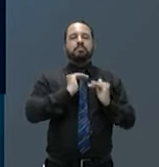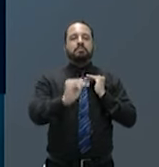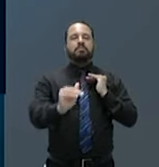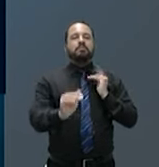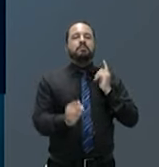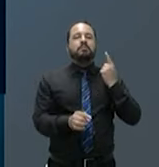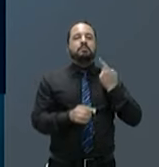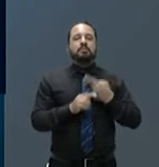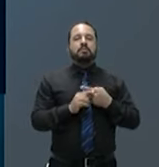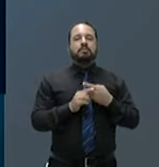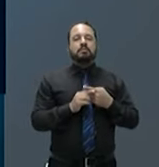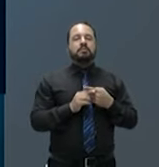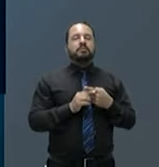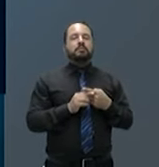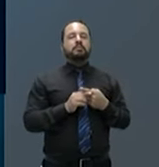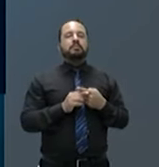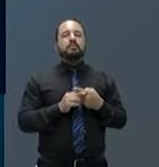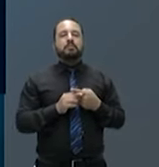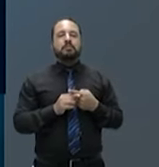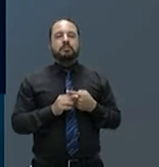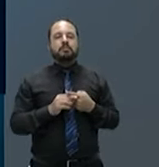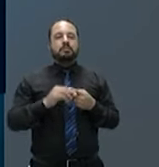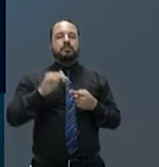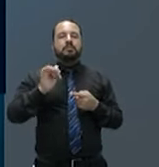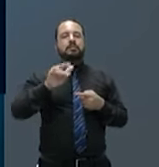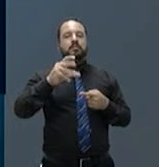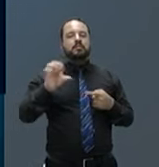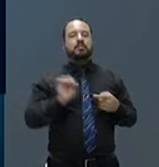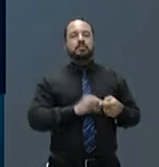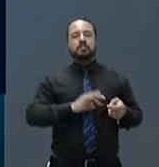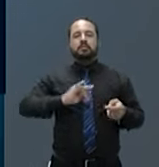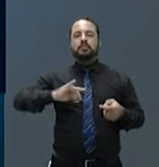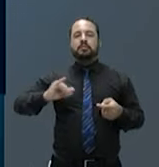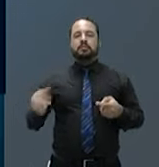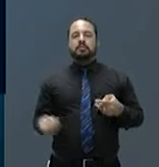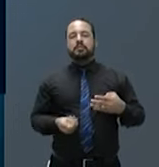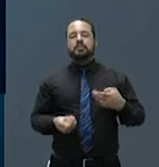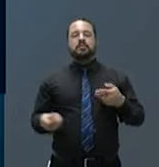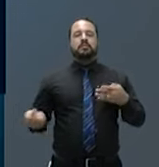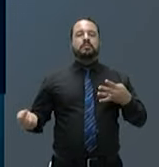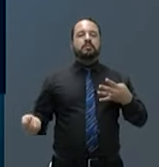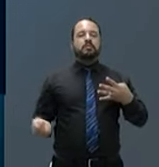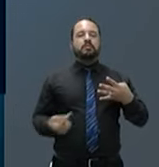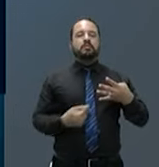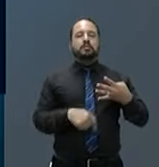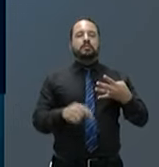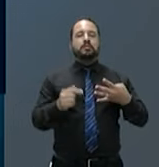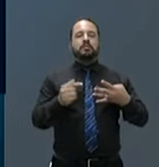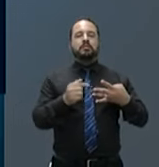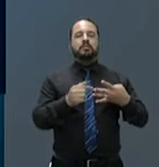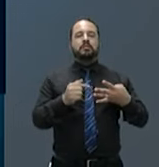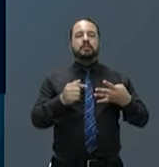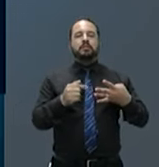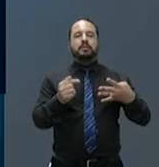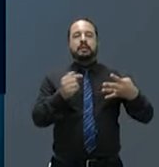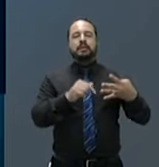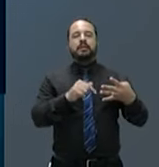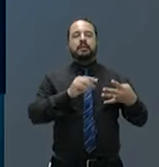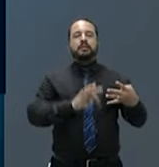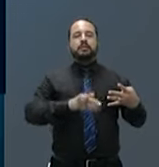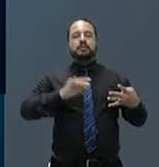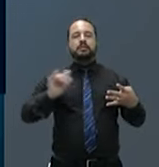a exemplo que acontece com o repetitivo 434 do STJ, haveria necessidade do julgador incorrer e